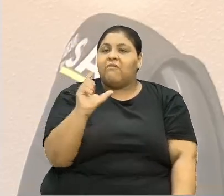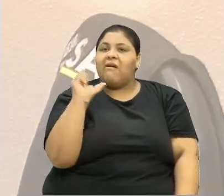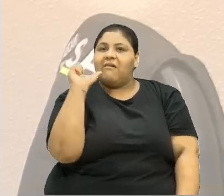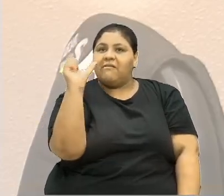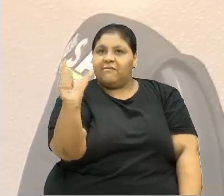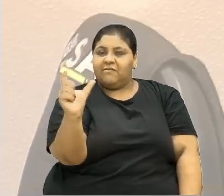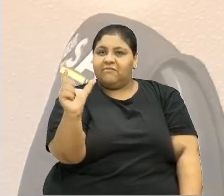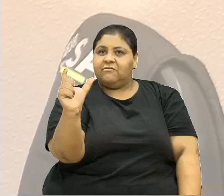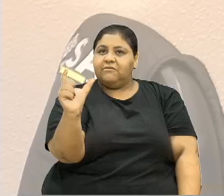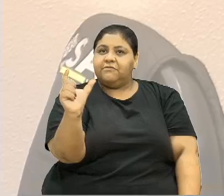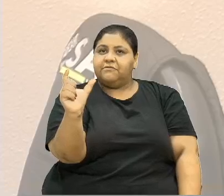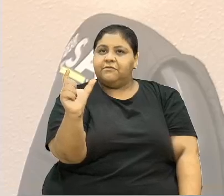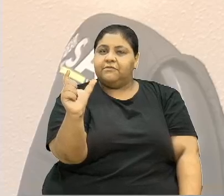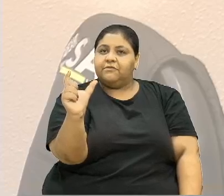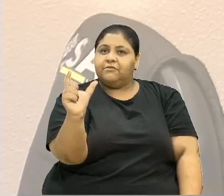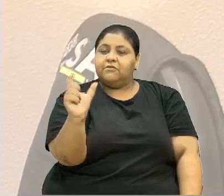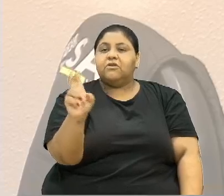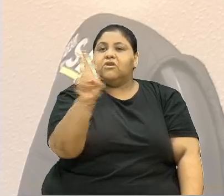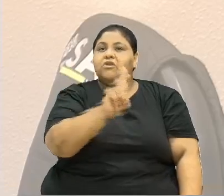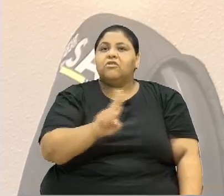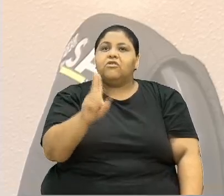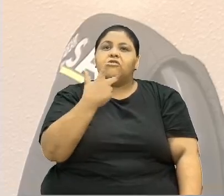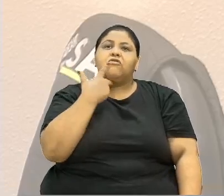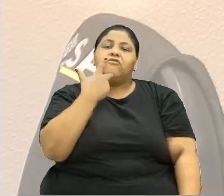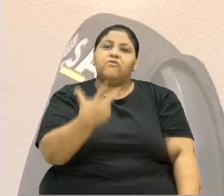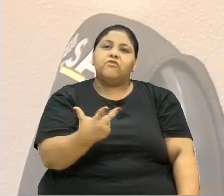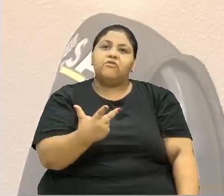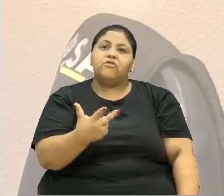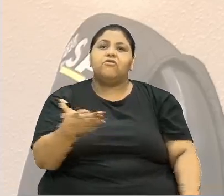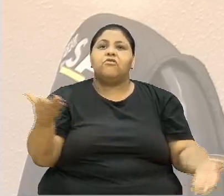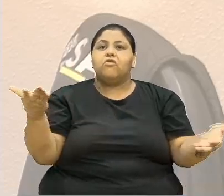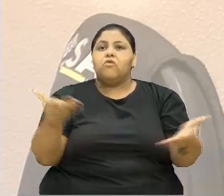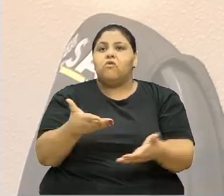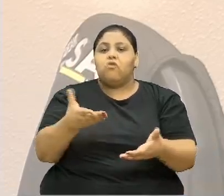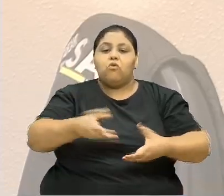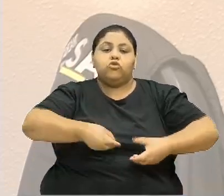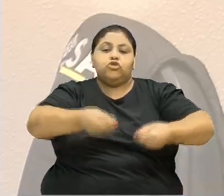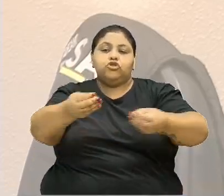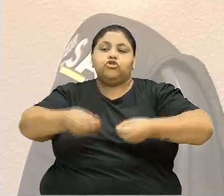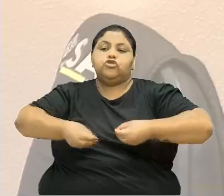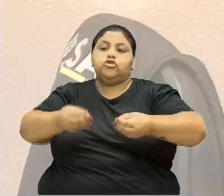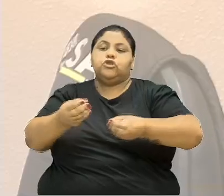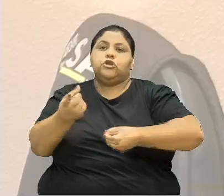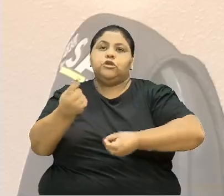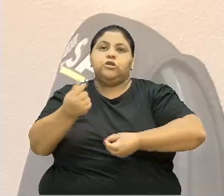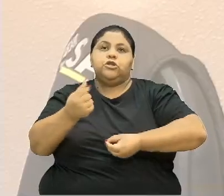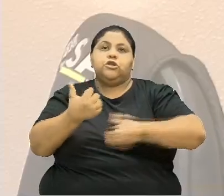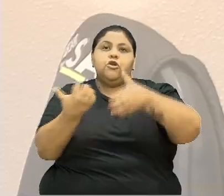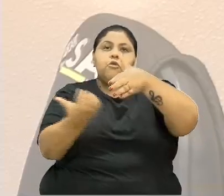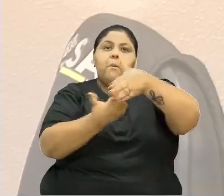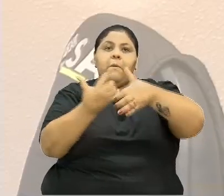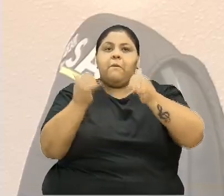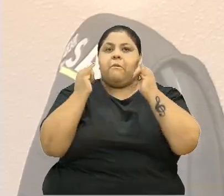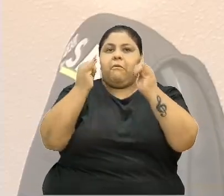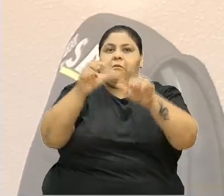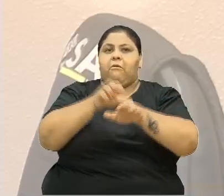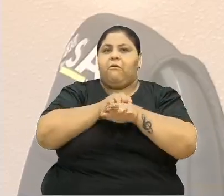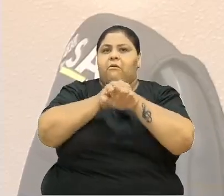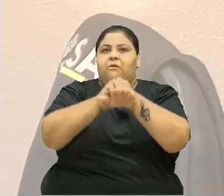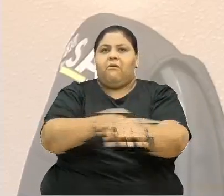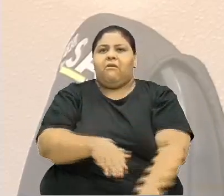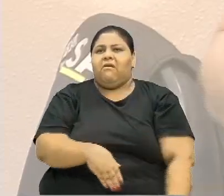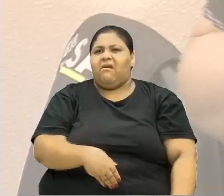palavra e essa expressão que usam de dizer estão dando dinheiro para Pisati. Isso aí é de uma